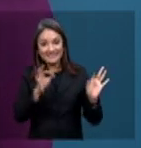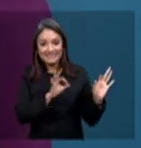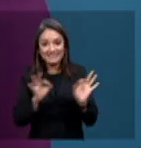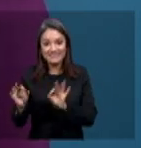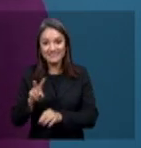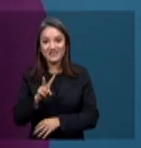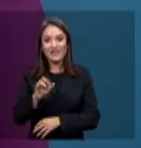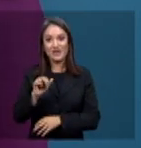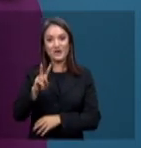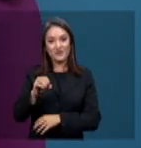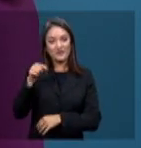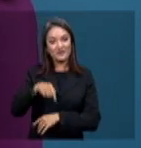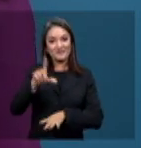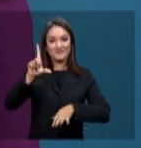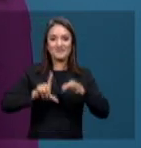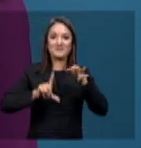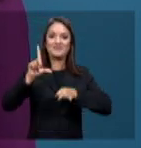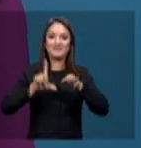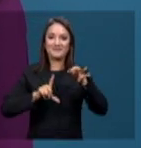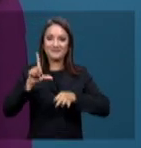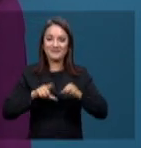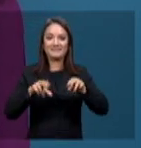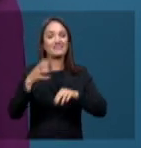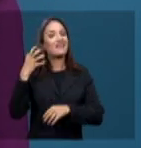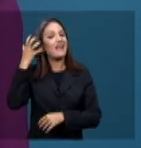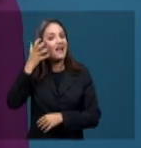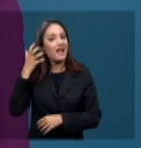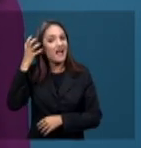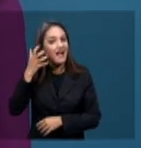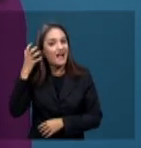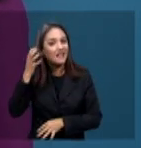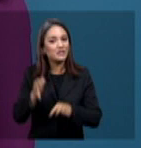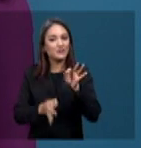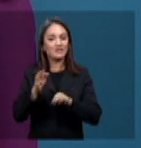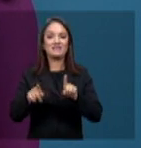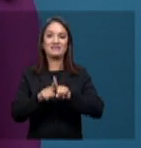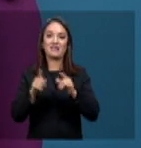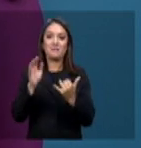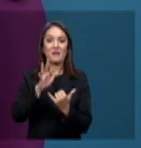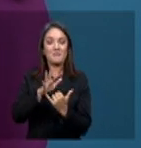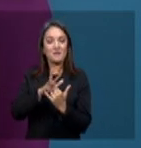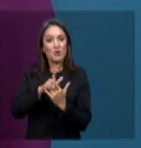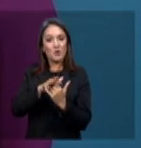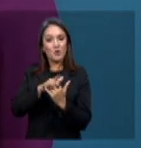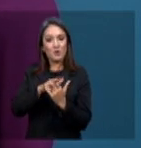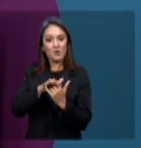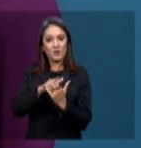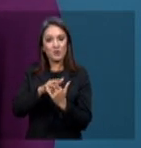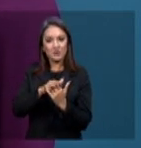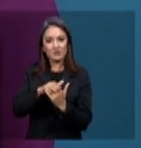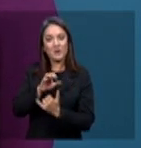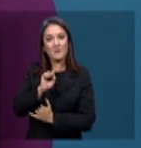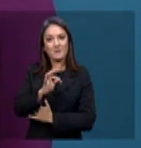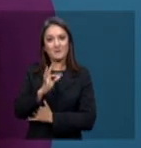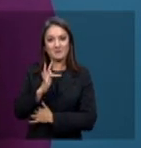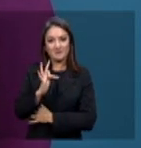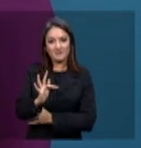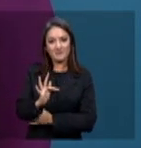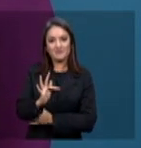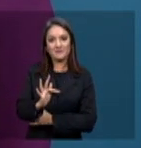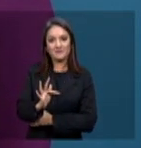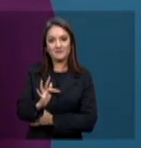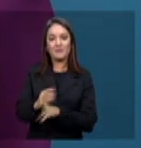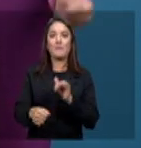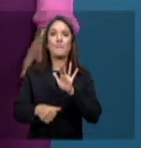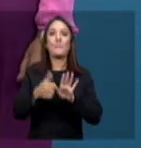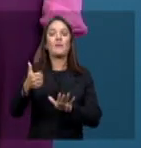acompanhou ao vivo aqui pela TV Justiça pela rádio justiça e pelo canal do Supremo Federal do Supremo Tribunal Federal lá